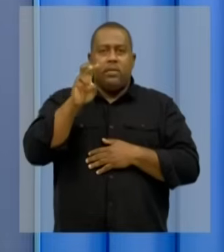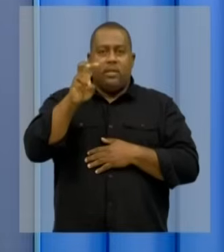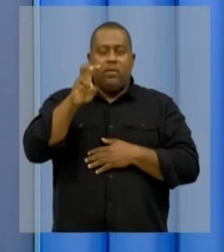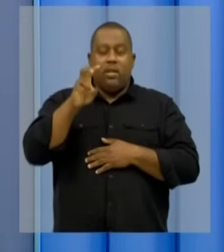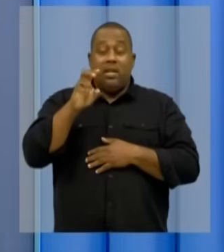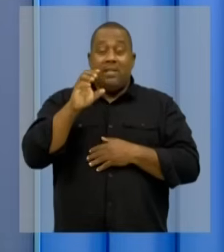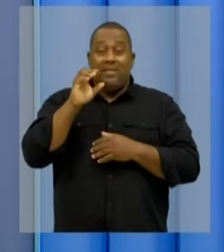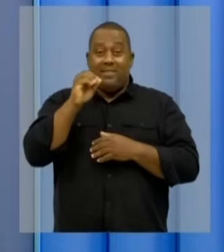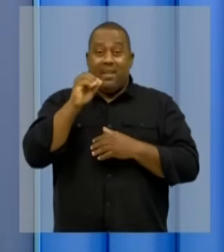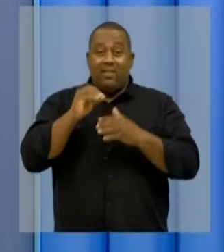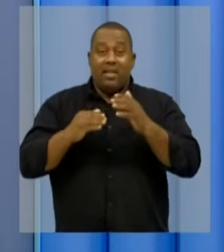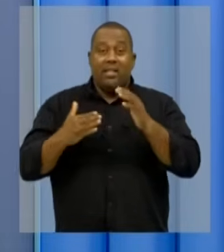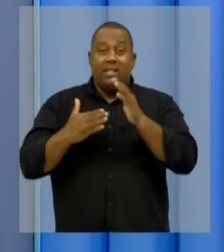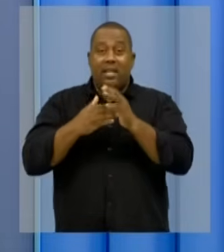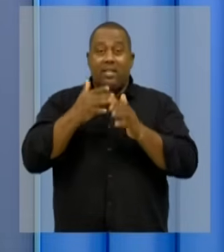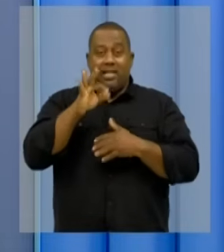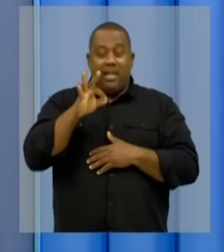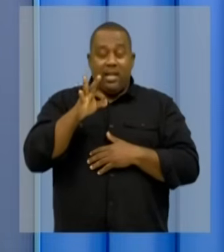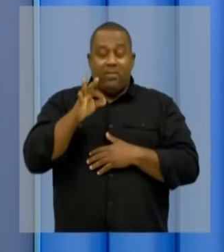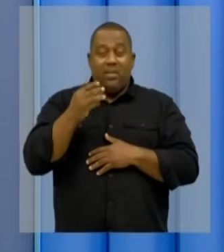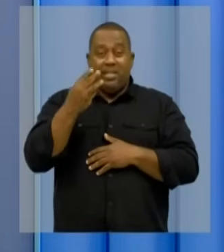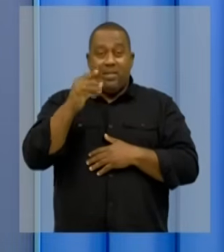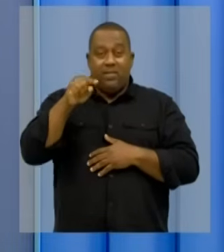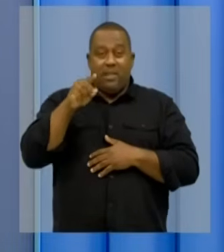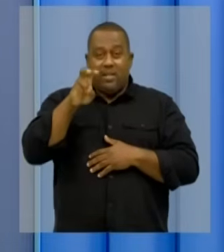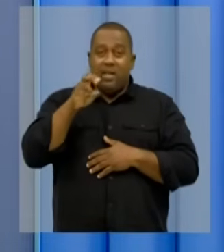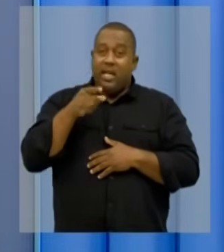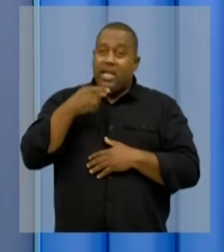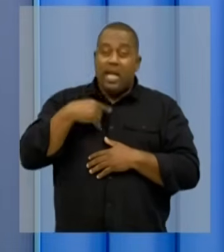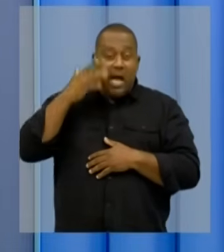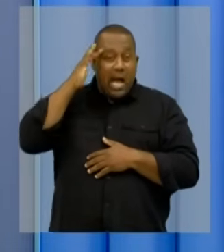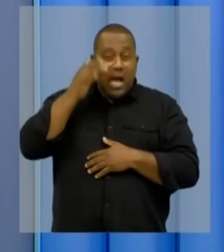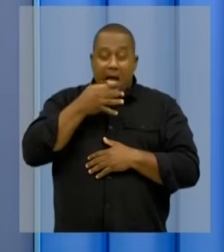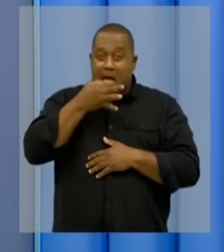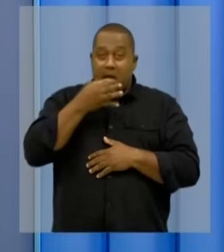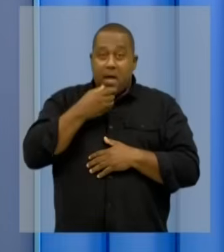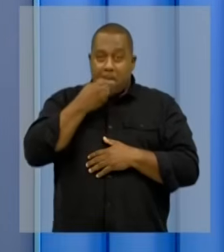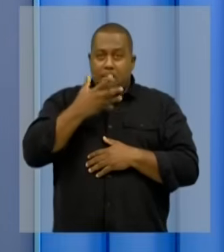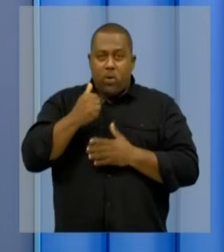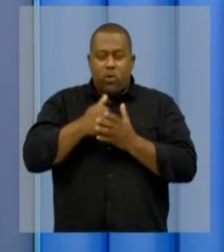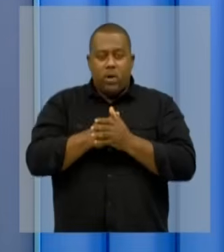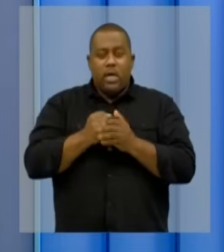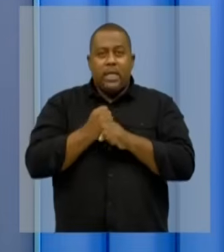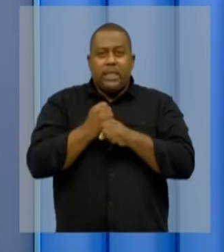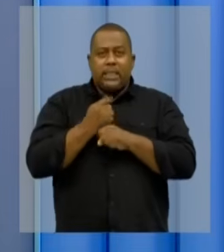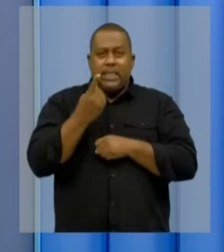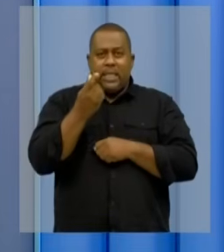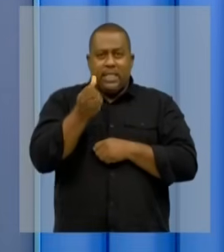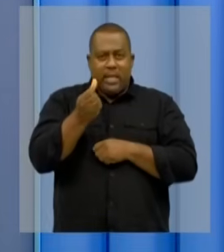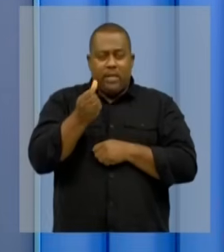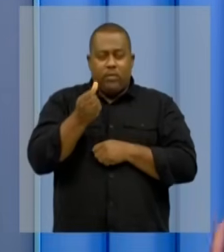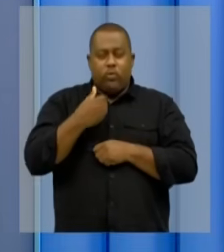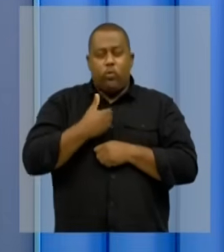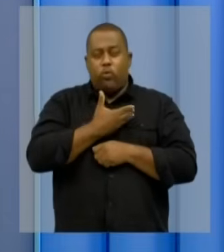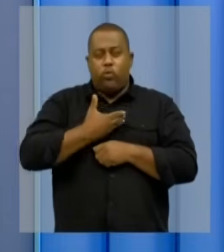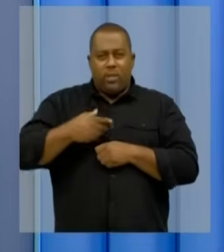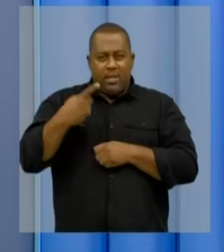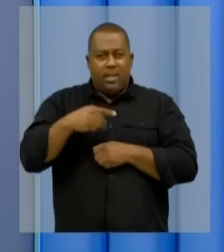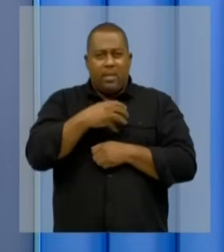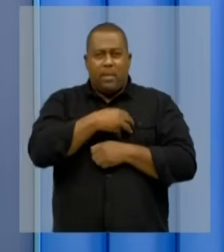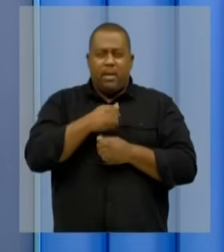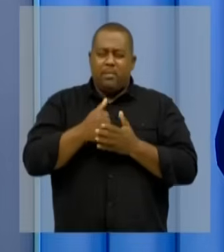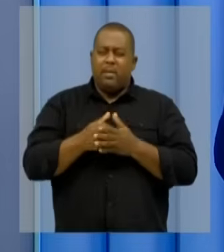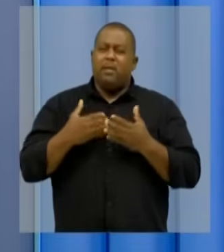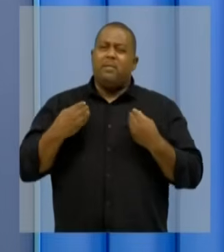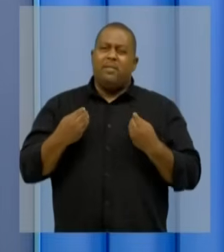e ele está achando isso bom, depois de 16 anos governando o estado da Bahia. Agora, olha aqui para nós, Jerônimo, pelo amor